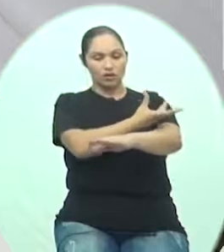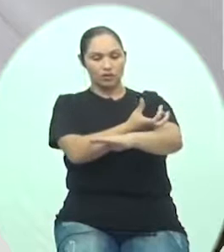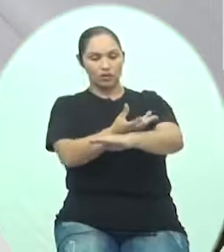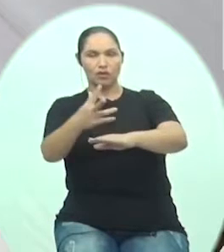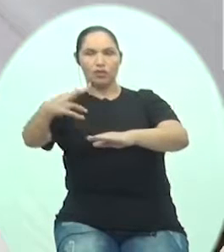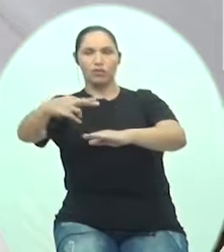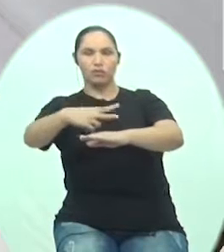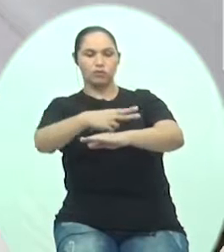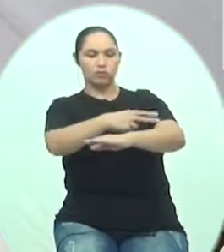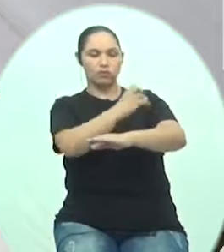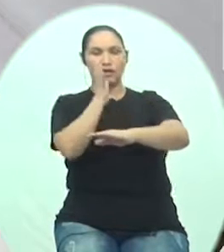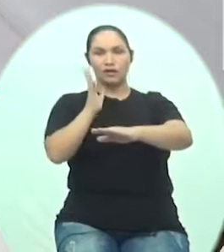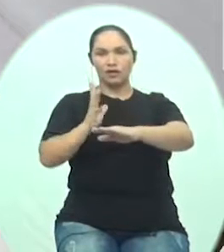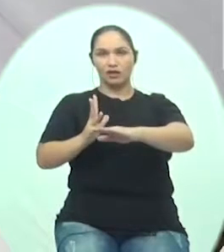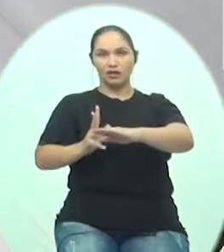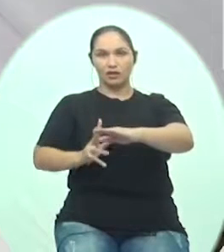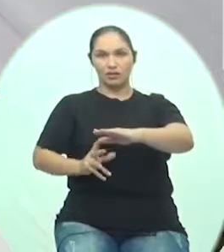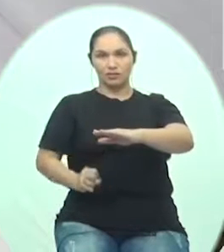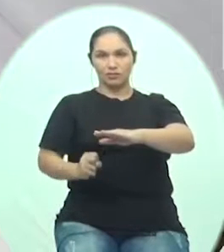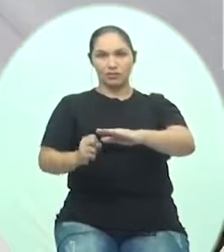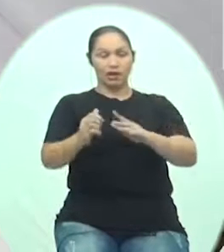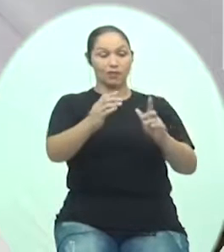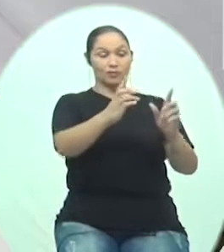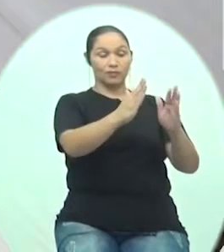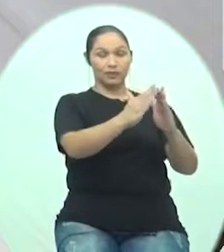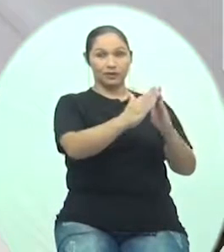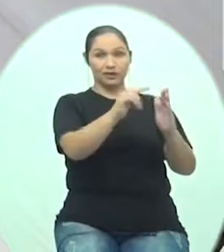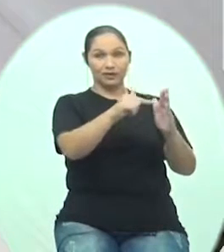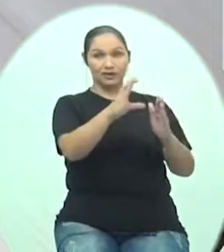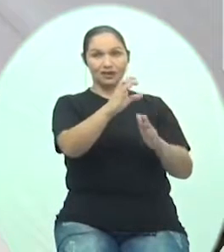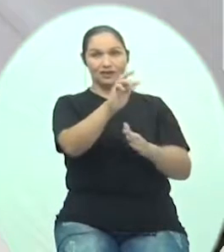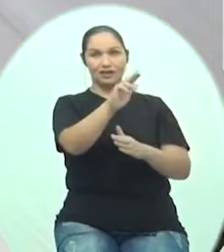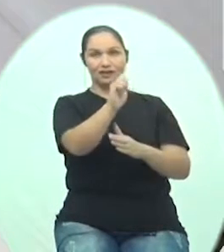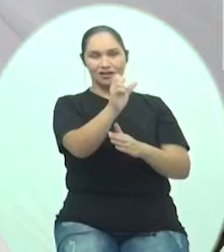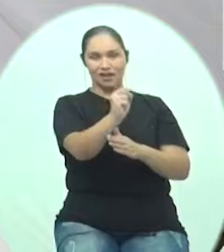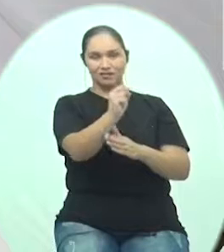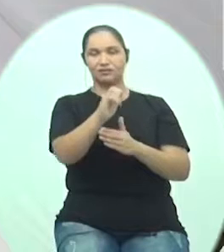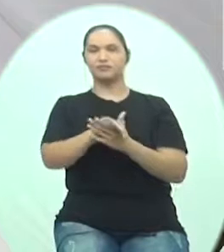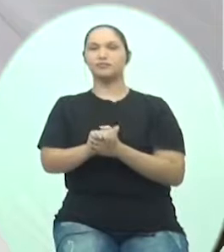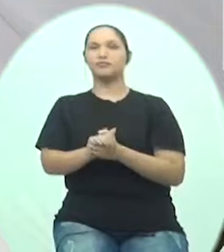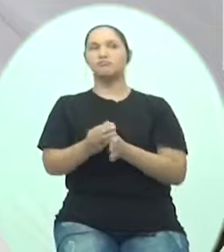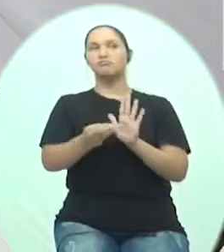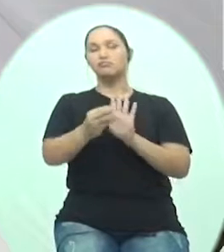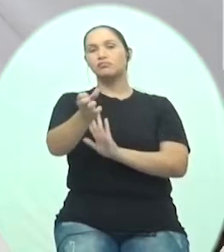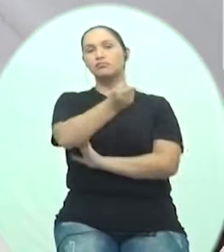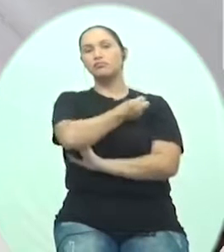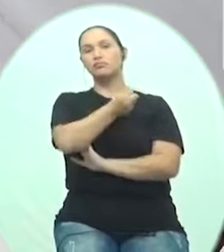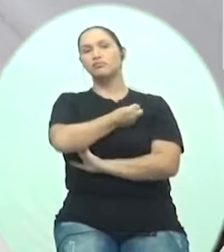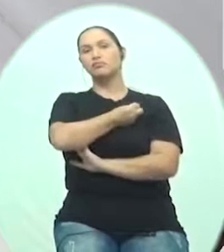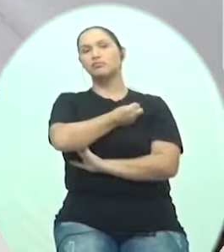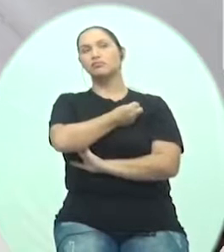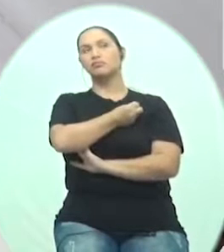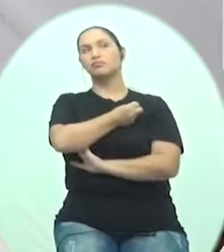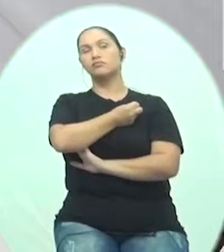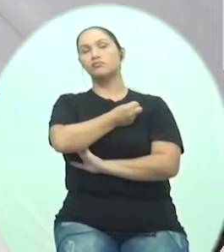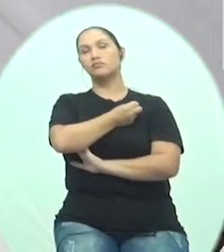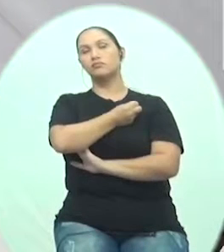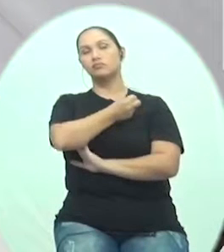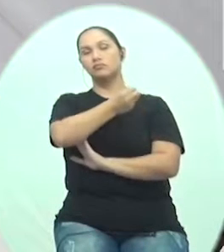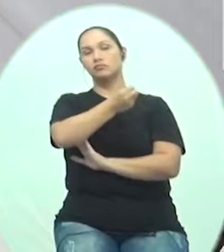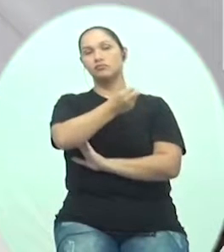em toda a extensão do CRAS Teresa Cristina bairro Teresa Cristina indicação número